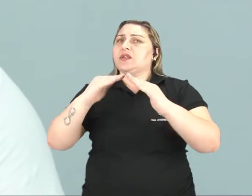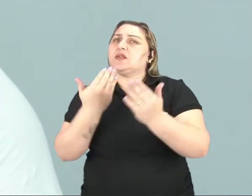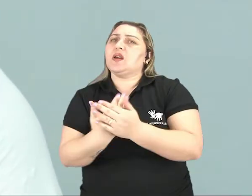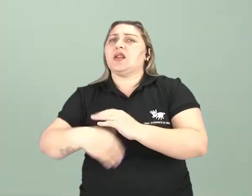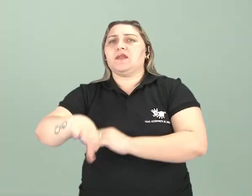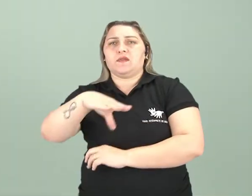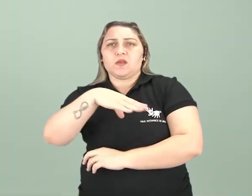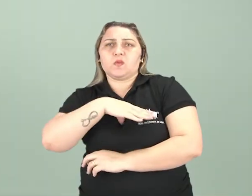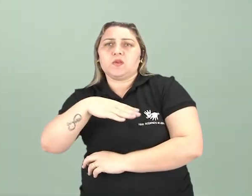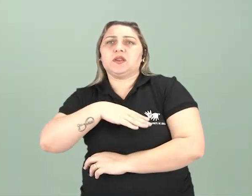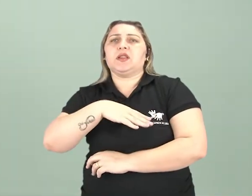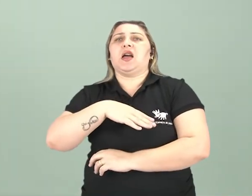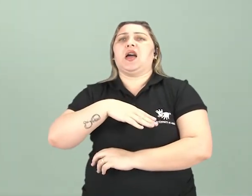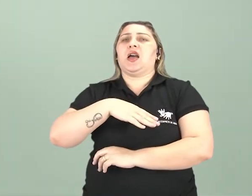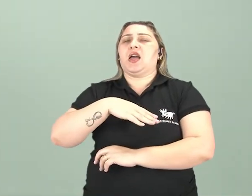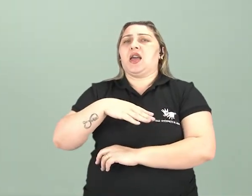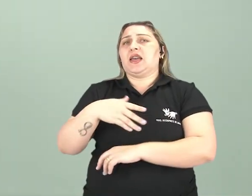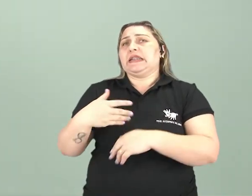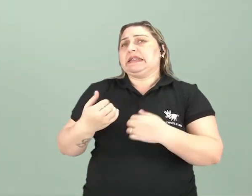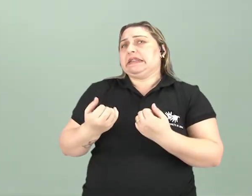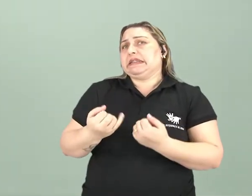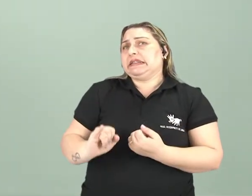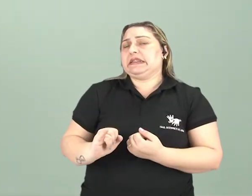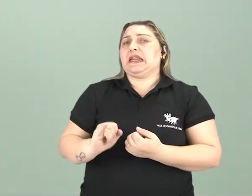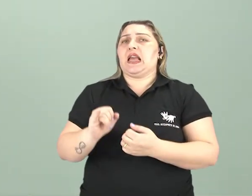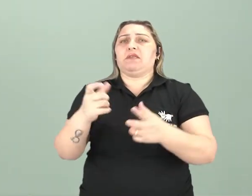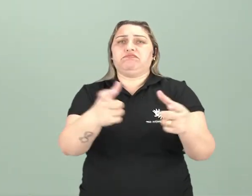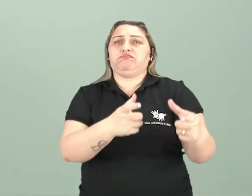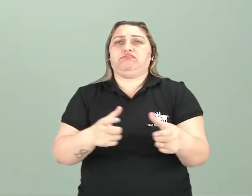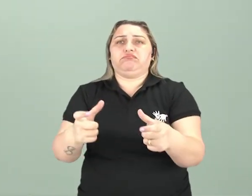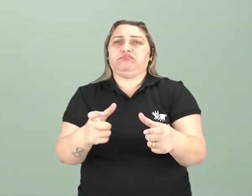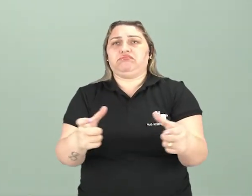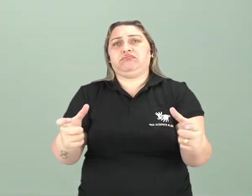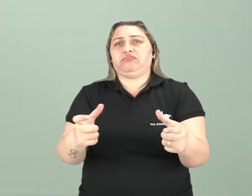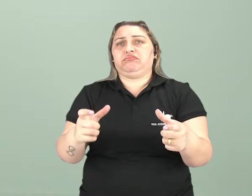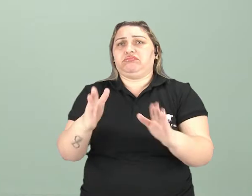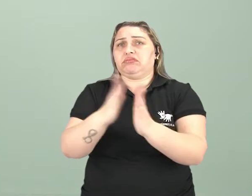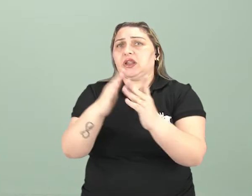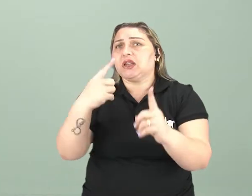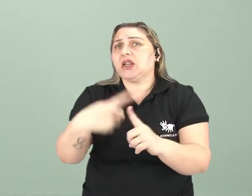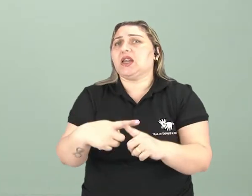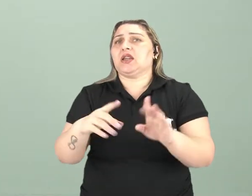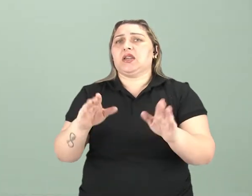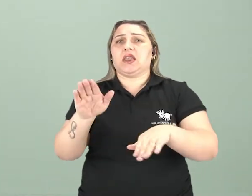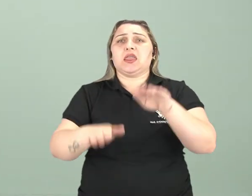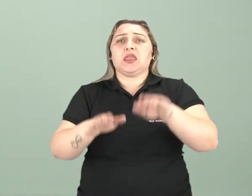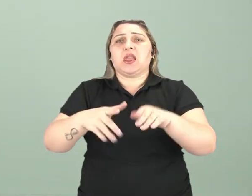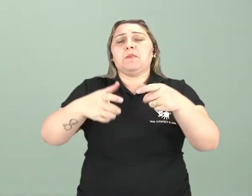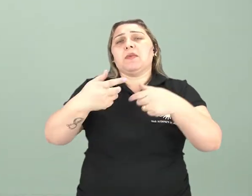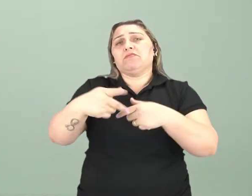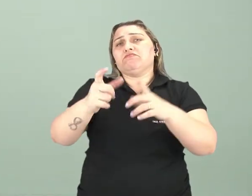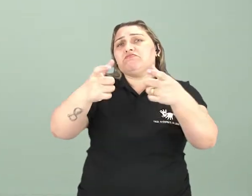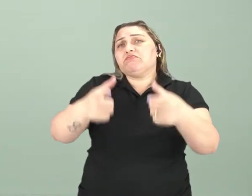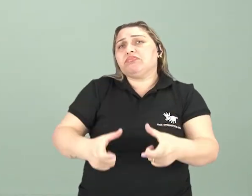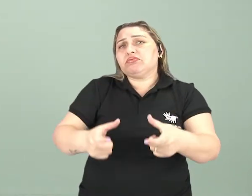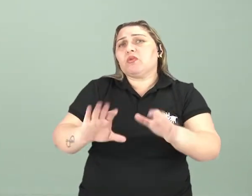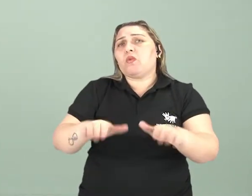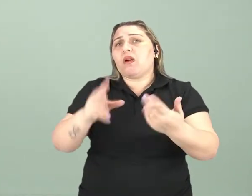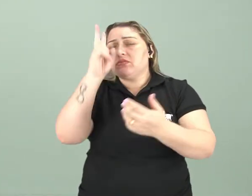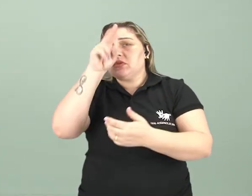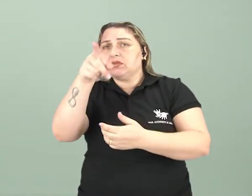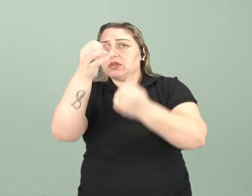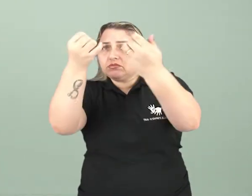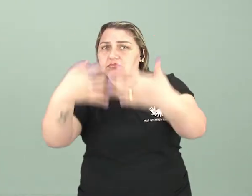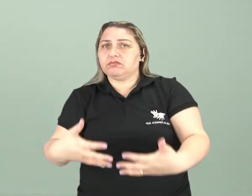história está sendo contada? Se é numa casa, se é numa cidade, se é, sei lá, em algum lugar,